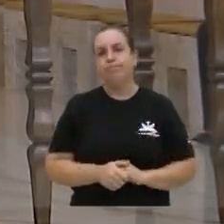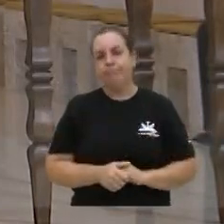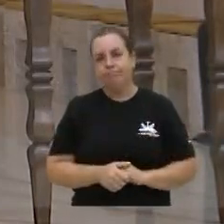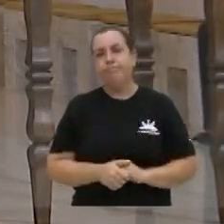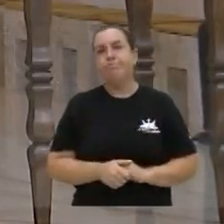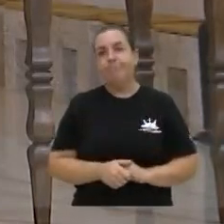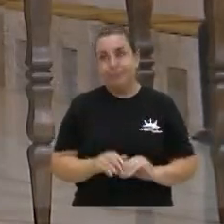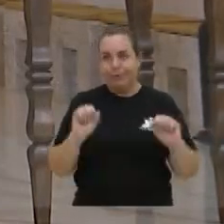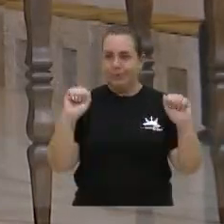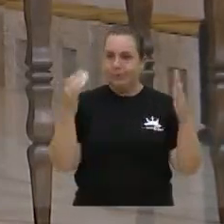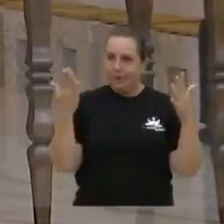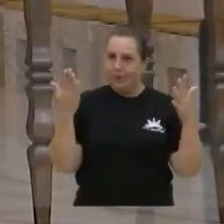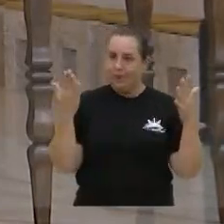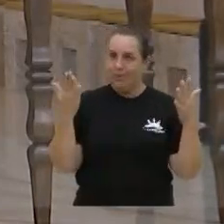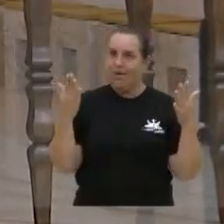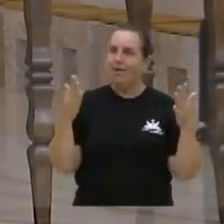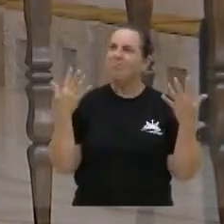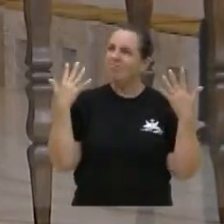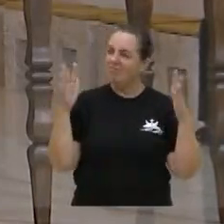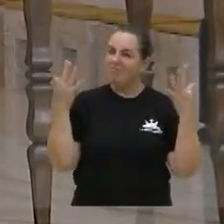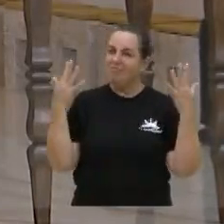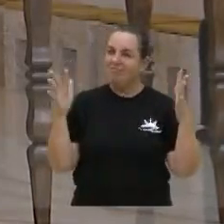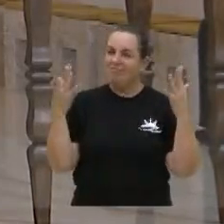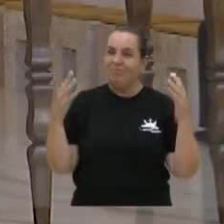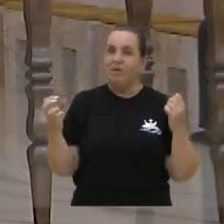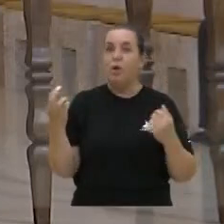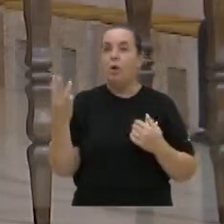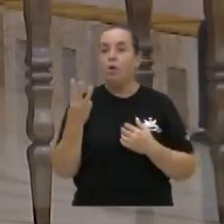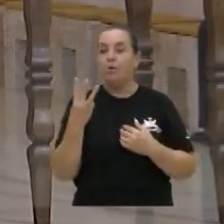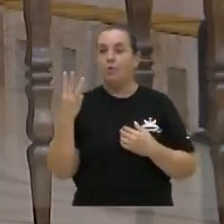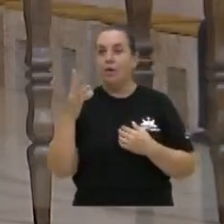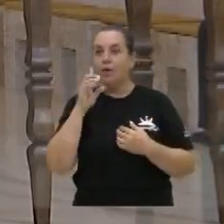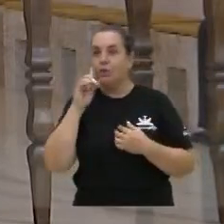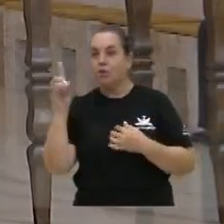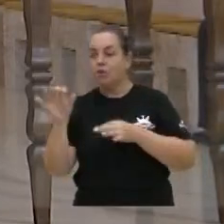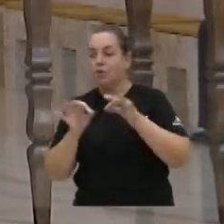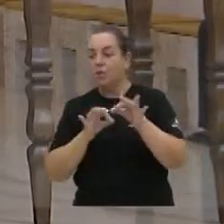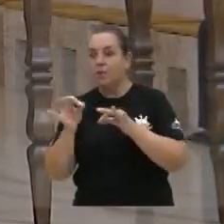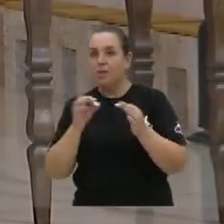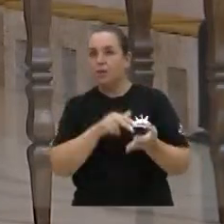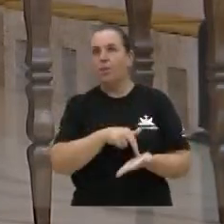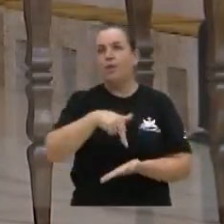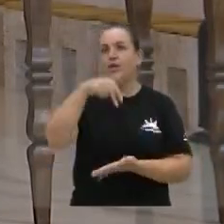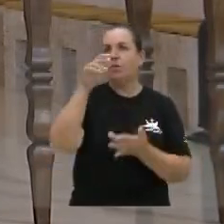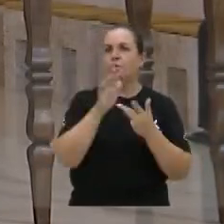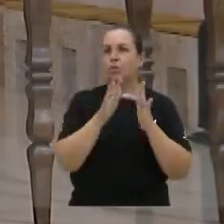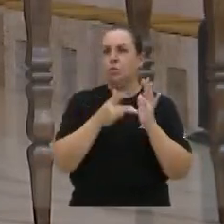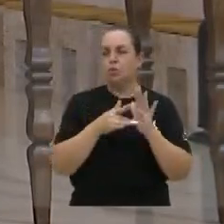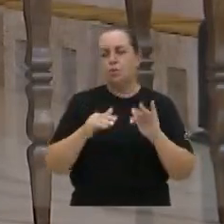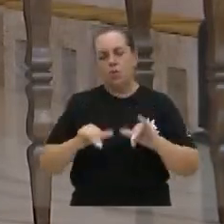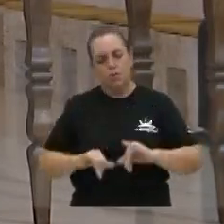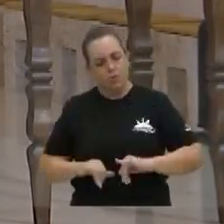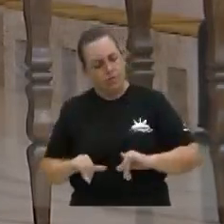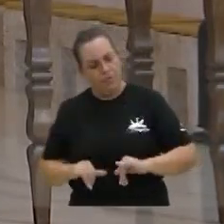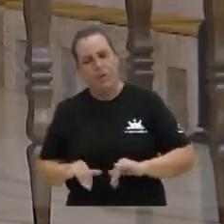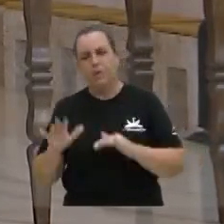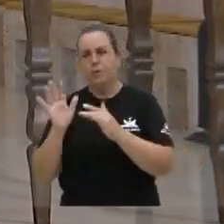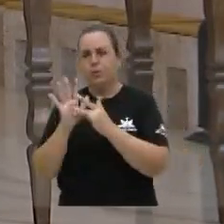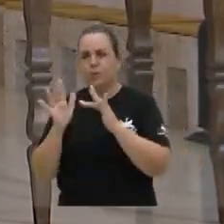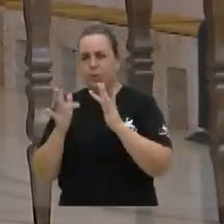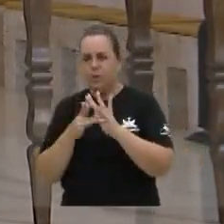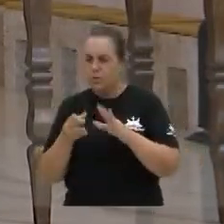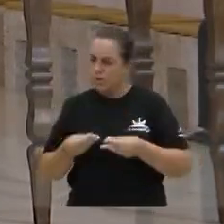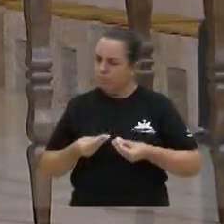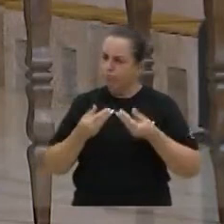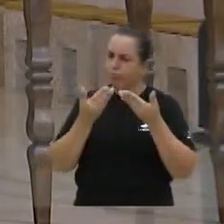de celebrarmos o Tríduo Pascal, O sofrimento do Cristo, colocando